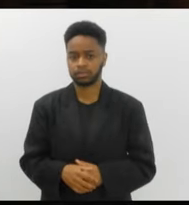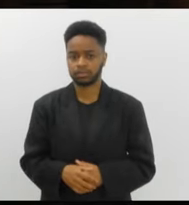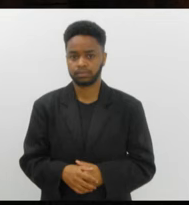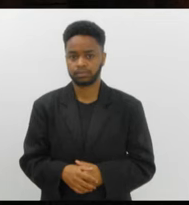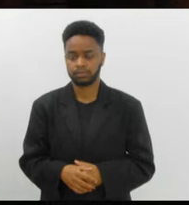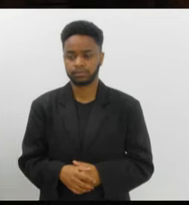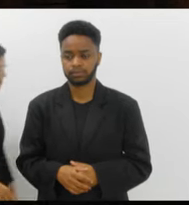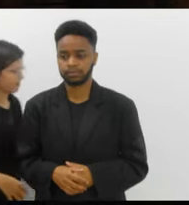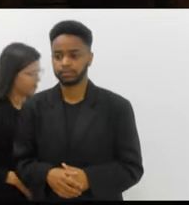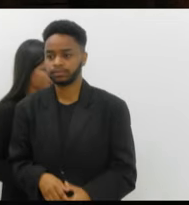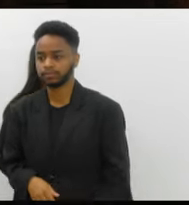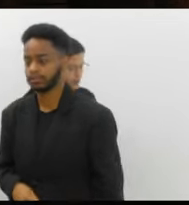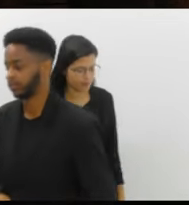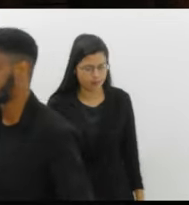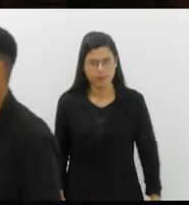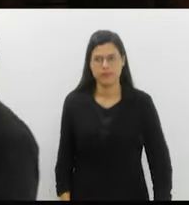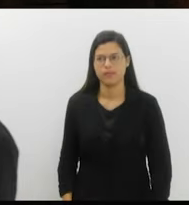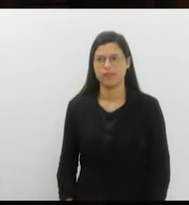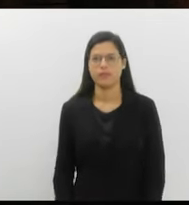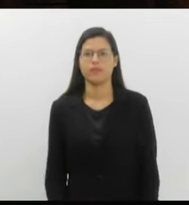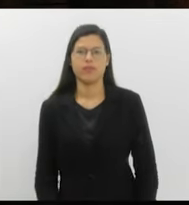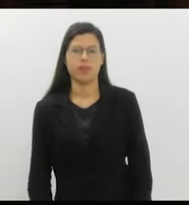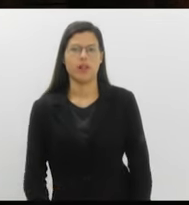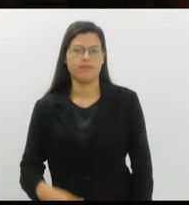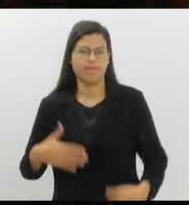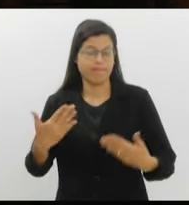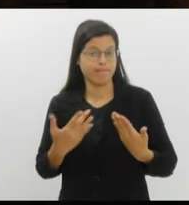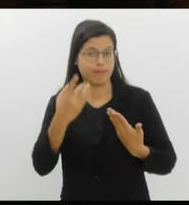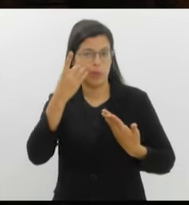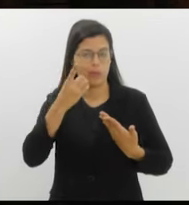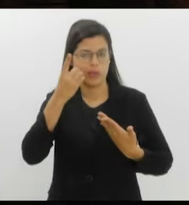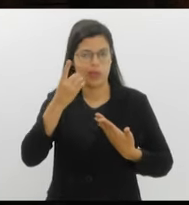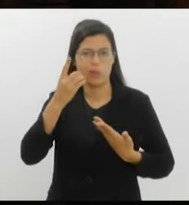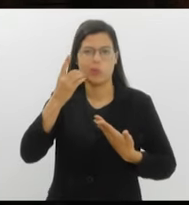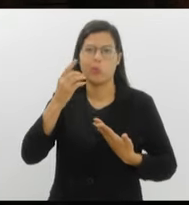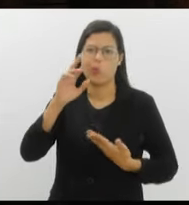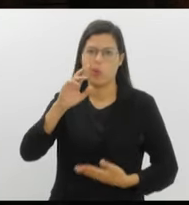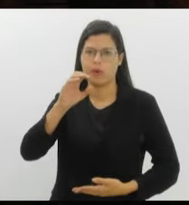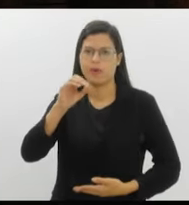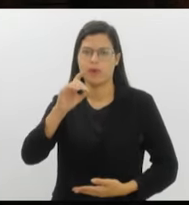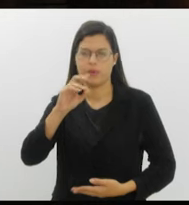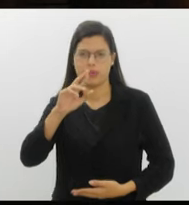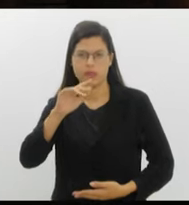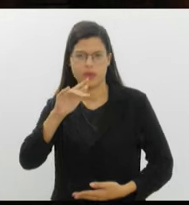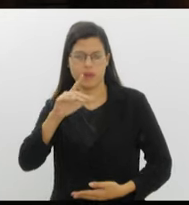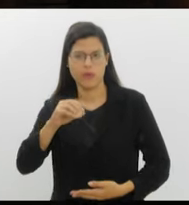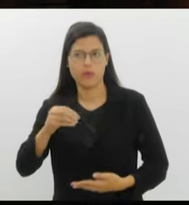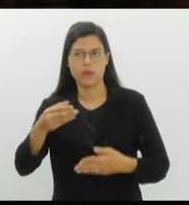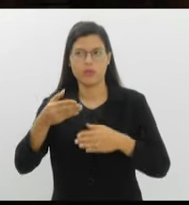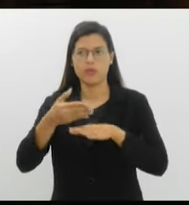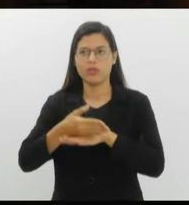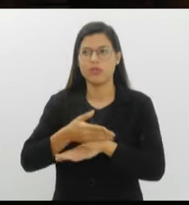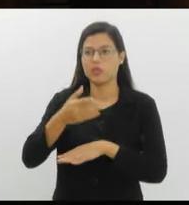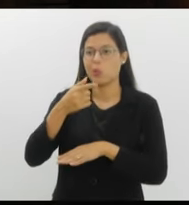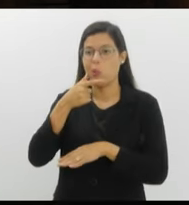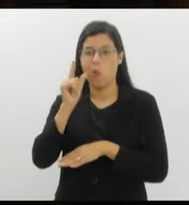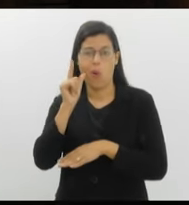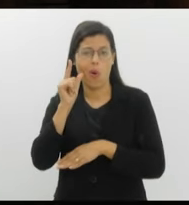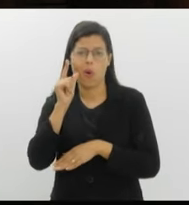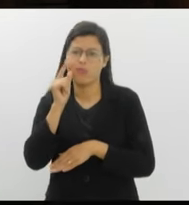aí, deputado Rodrigo Amorim, chegou ontem e não vai ter massagem,